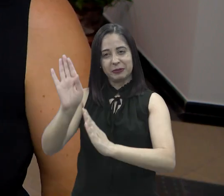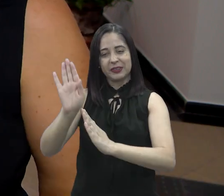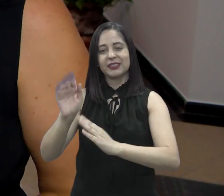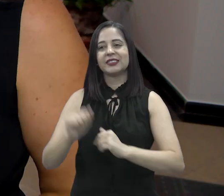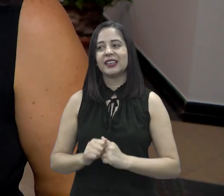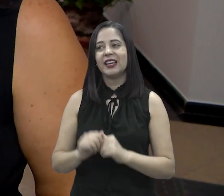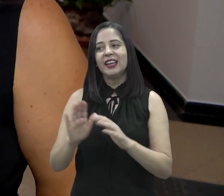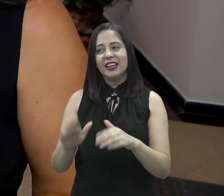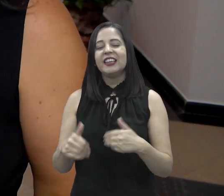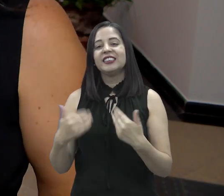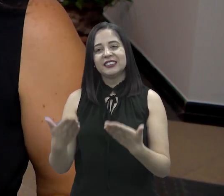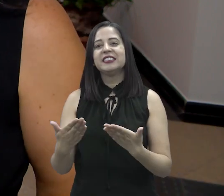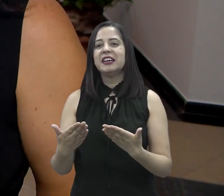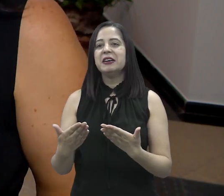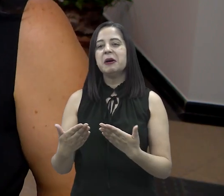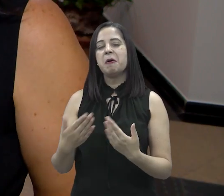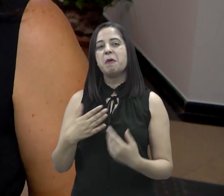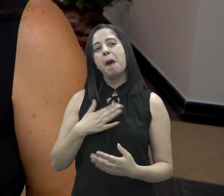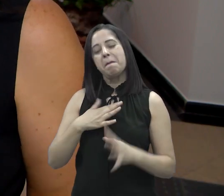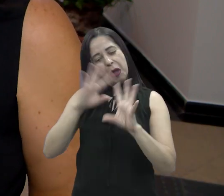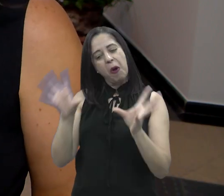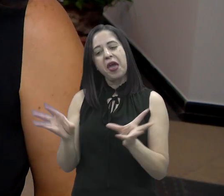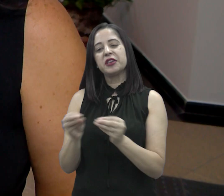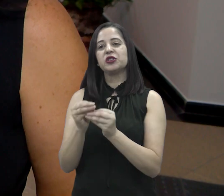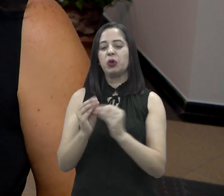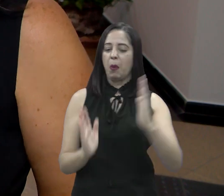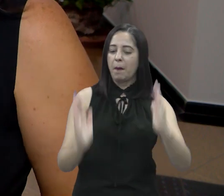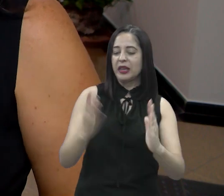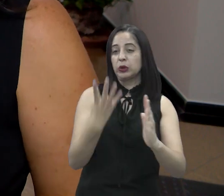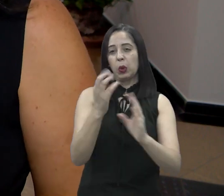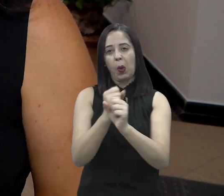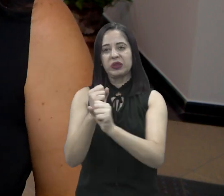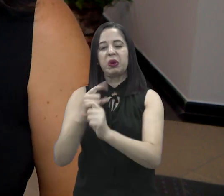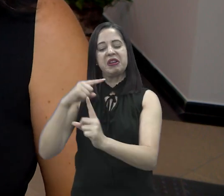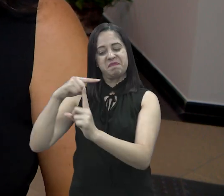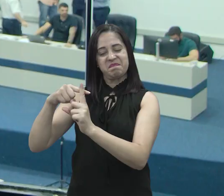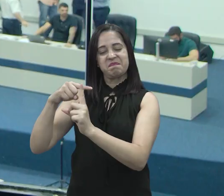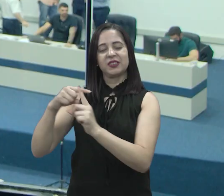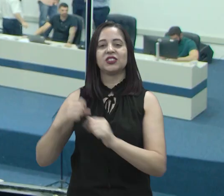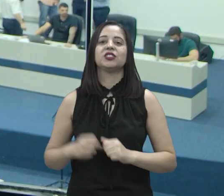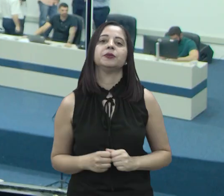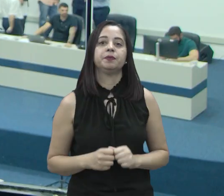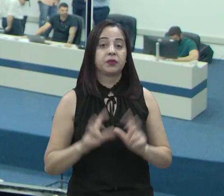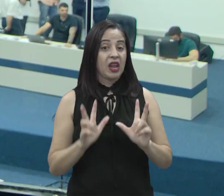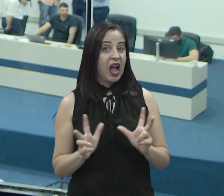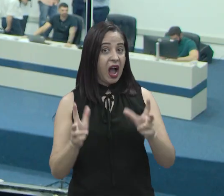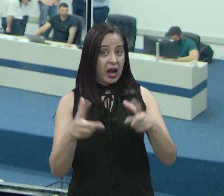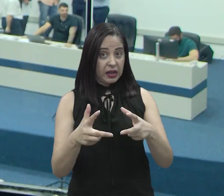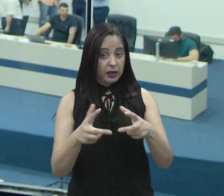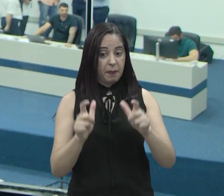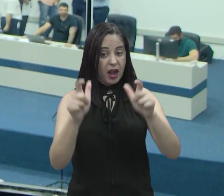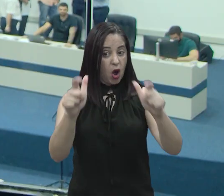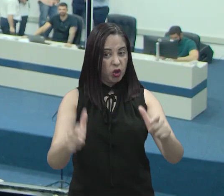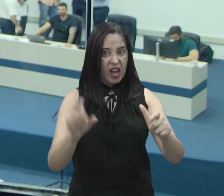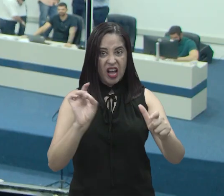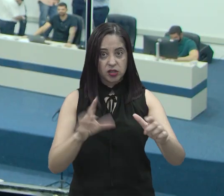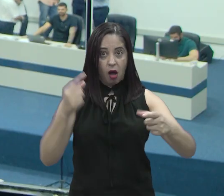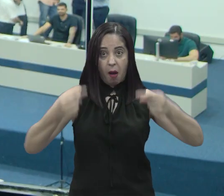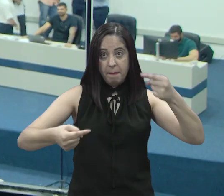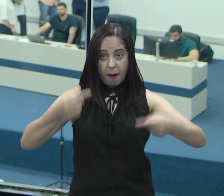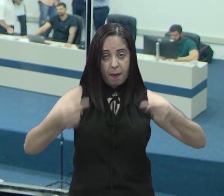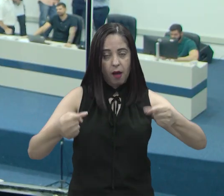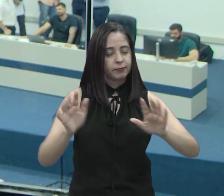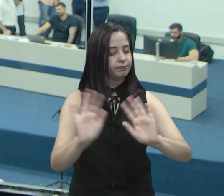amplie essas atividades. Então foi bastante positivo esses 4 anos. A Câmara Municipal não é apenas um espaço